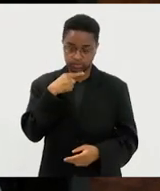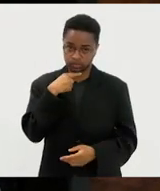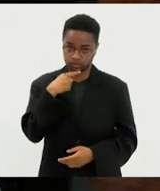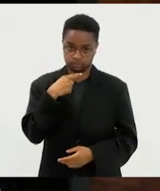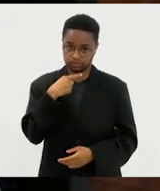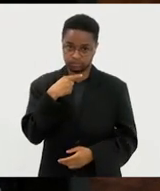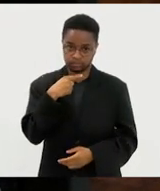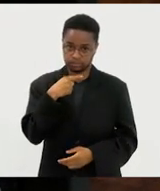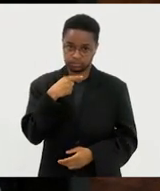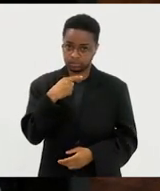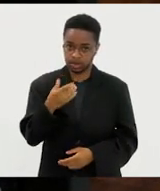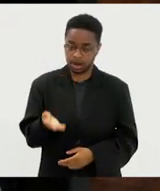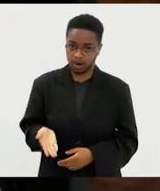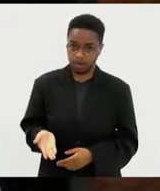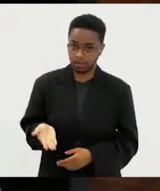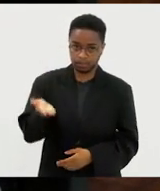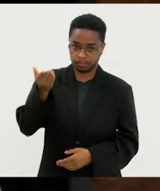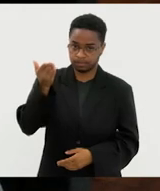aumentar